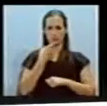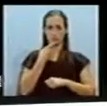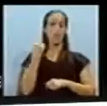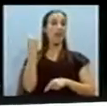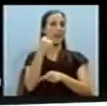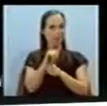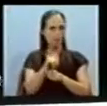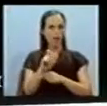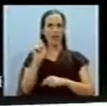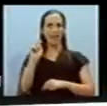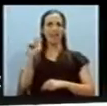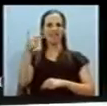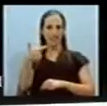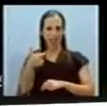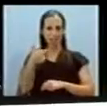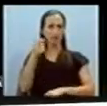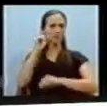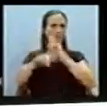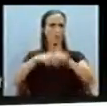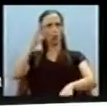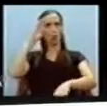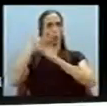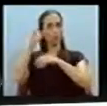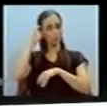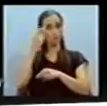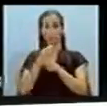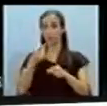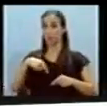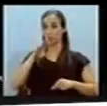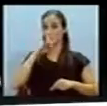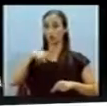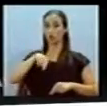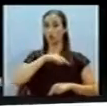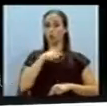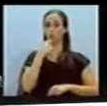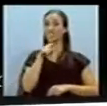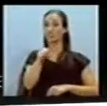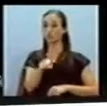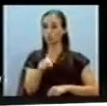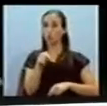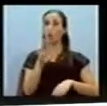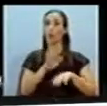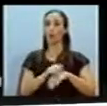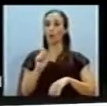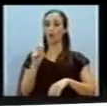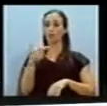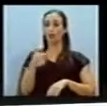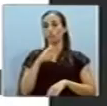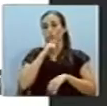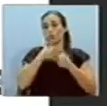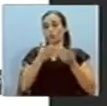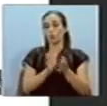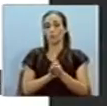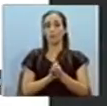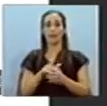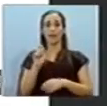é sempre a última explicação para o que quer que seja, porque a partir do momento em que admitimos que isto possa ser obra de alienígenas, então pode ser tudo. Os alienígenas podem